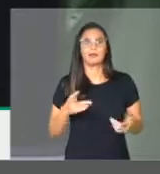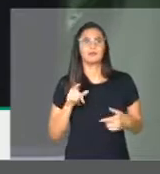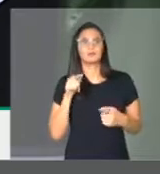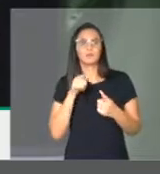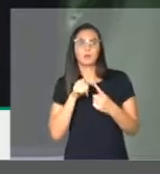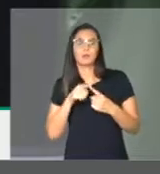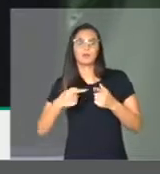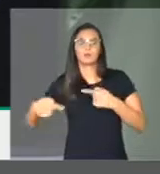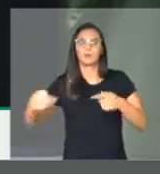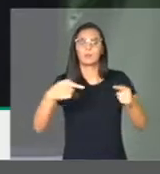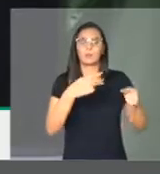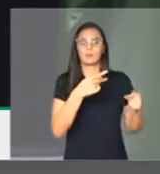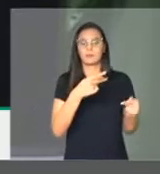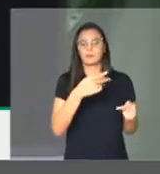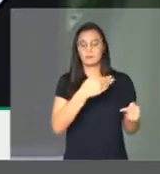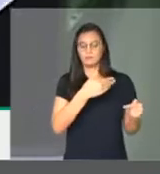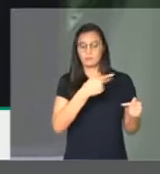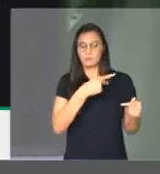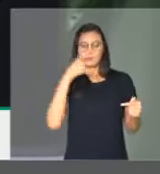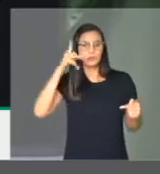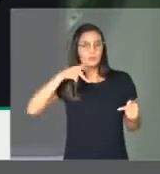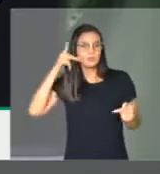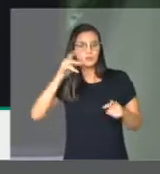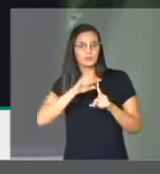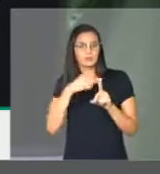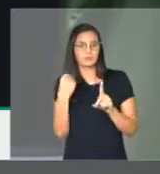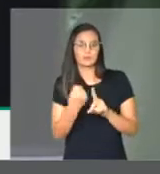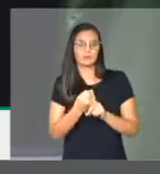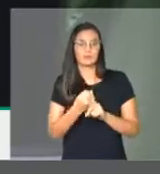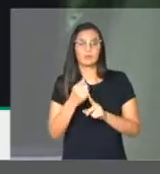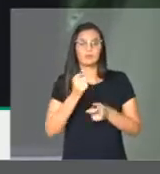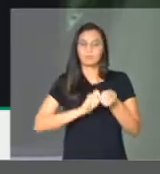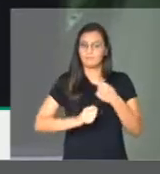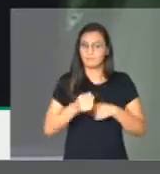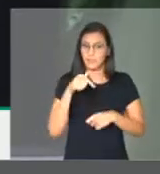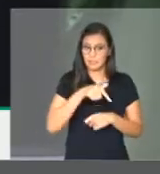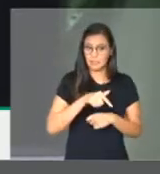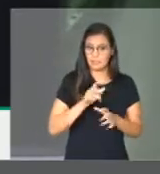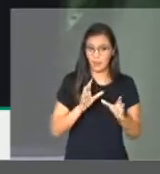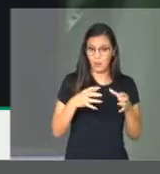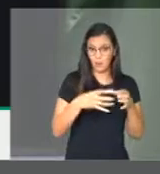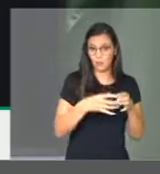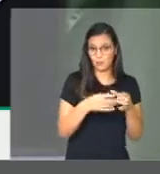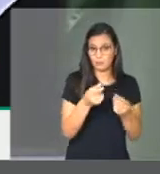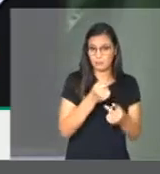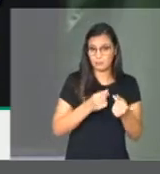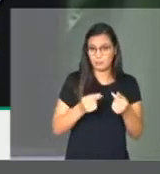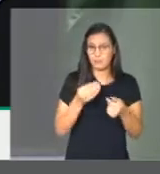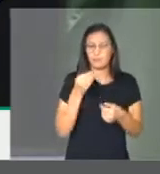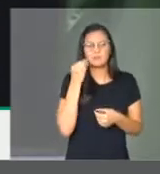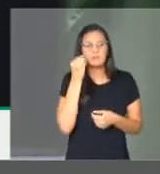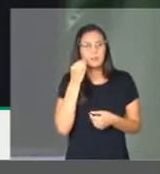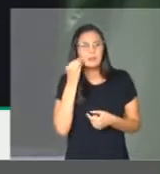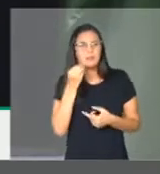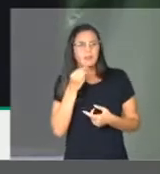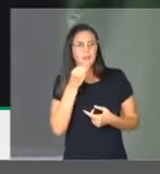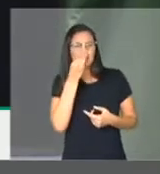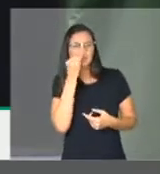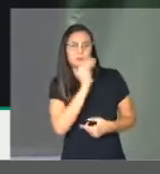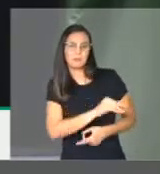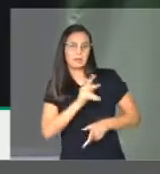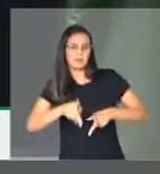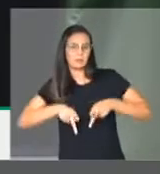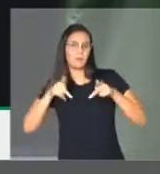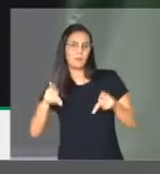político, social e econômico. Nesse meio tempo, a classe política foi experimentando a hostilidade popular, enquanto